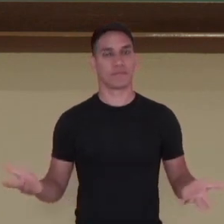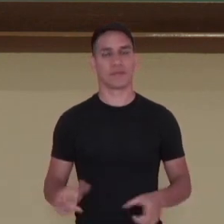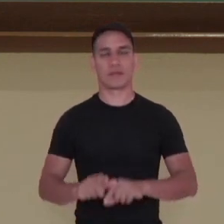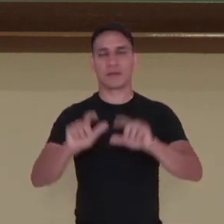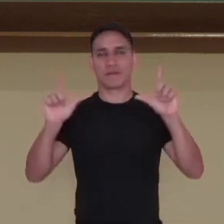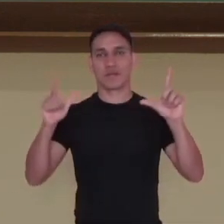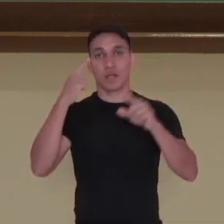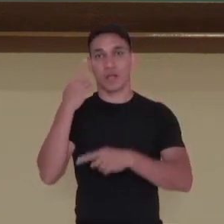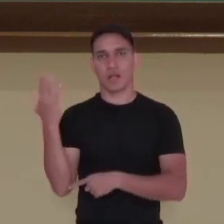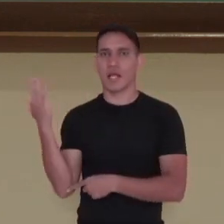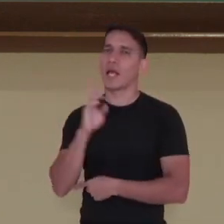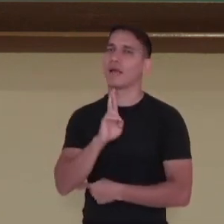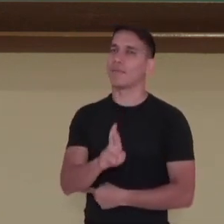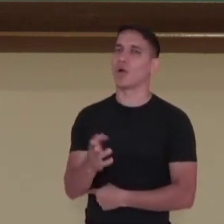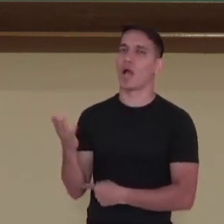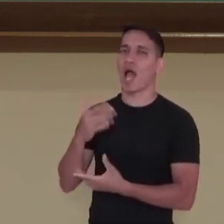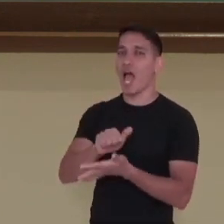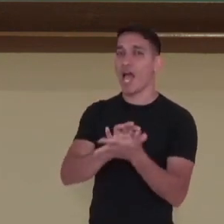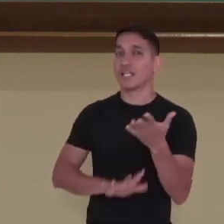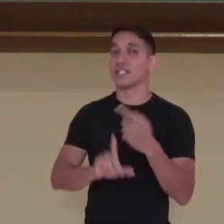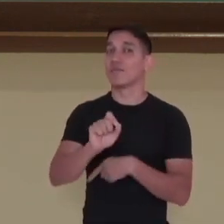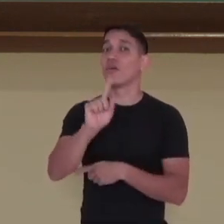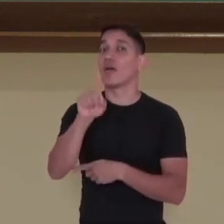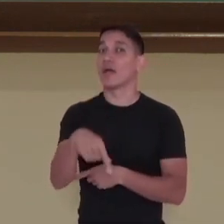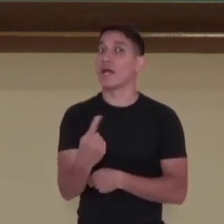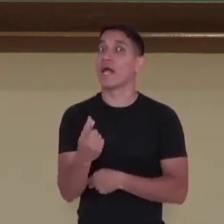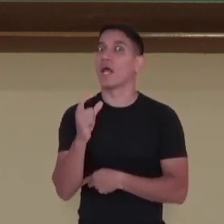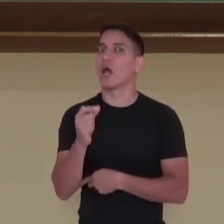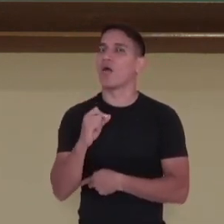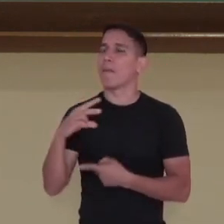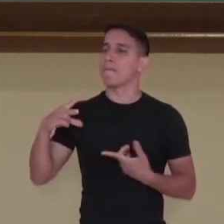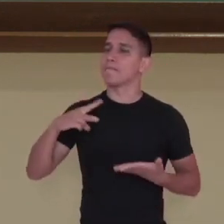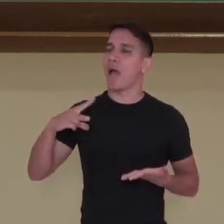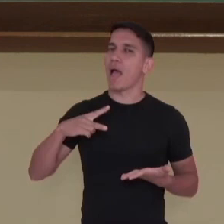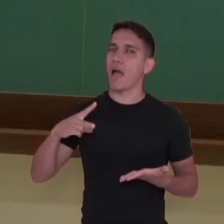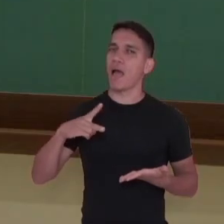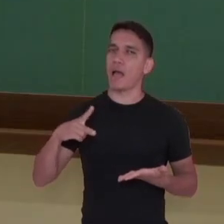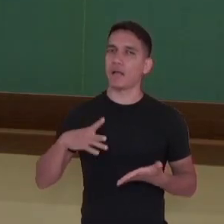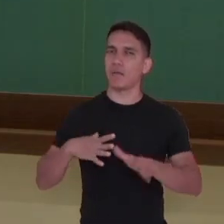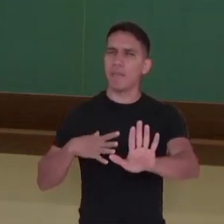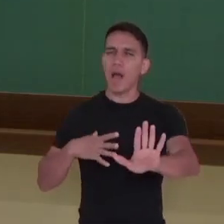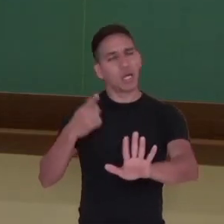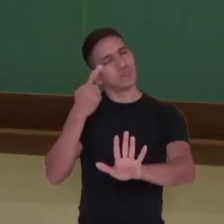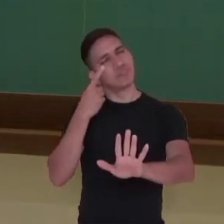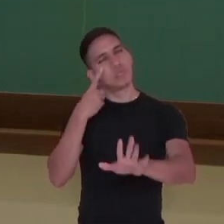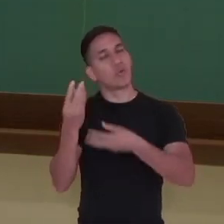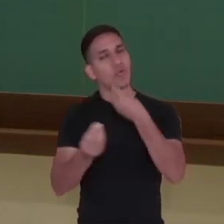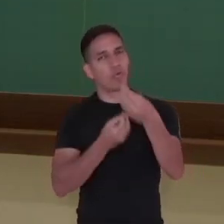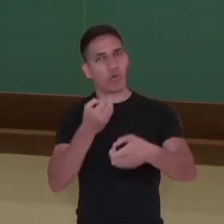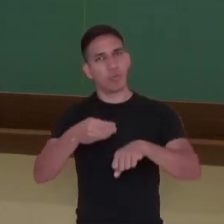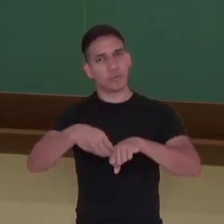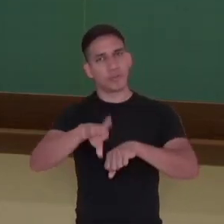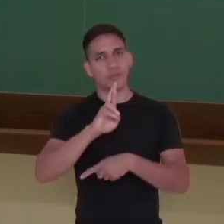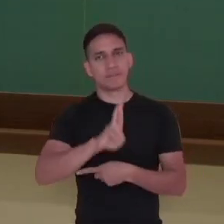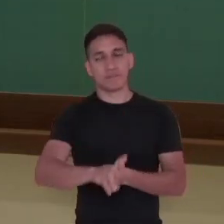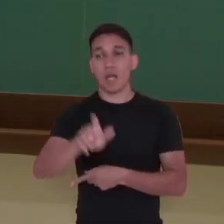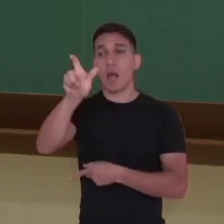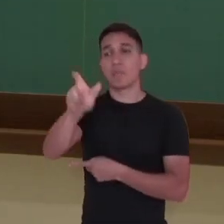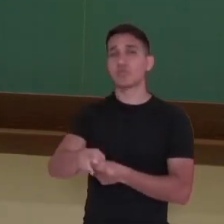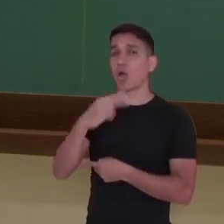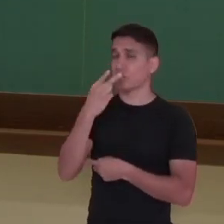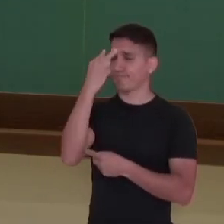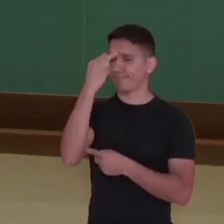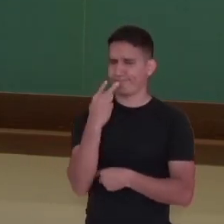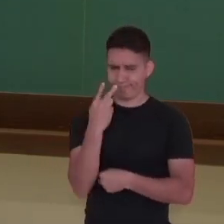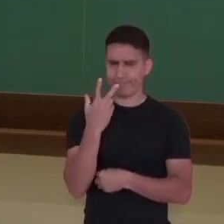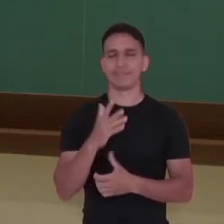Retornamos. A resposta para essa atividade ela é muito pessoal, mas vamos dar uma olhadinha? Então nós temos uma pessoa que é